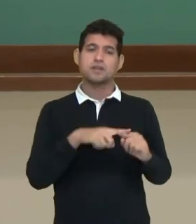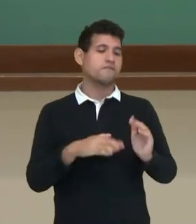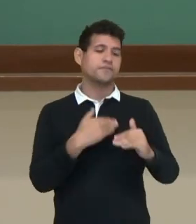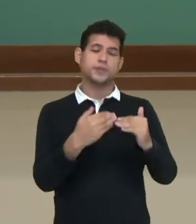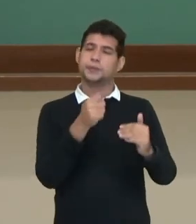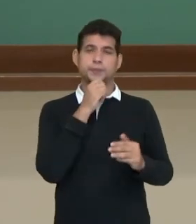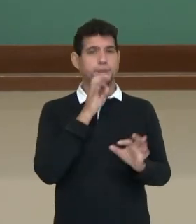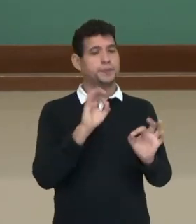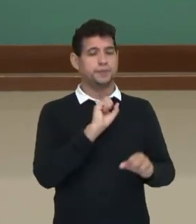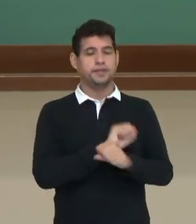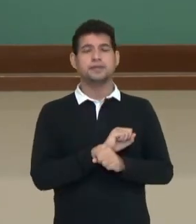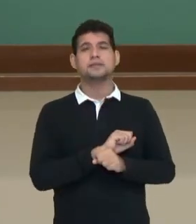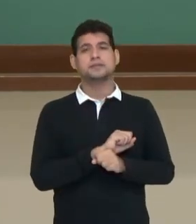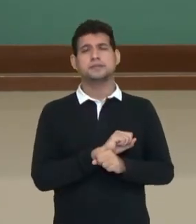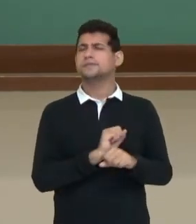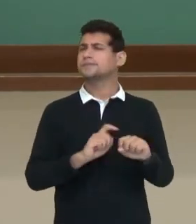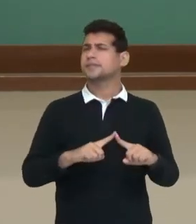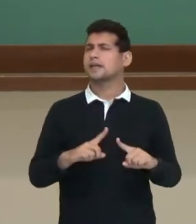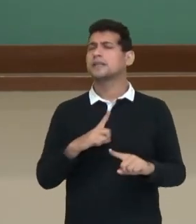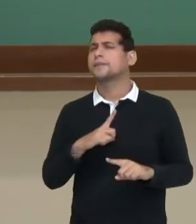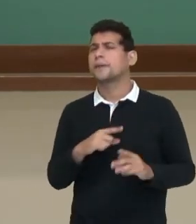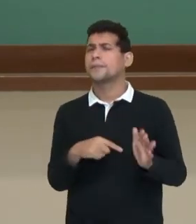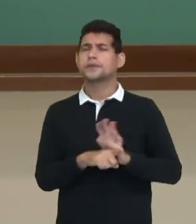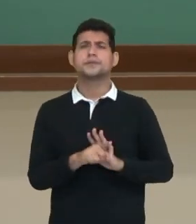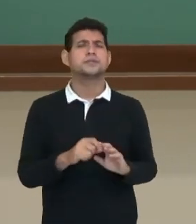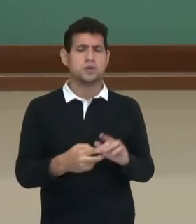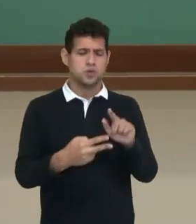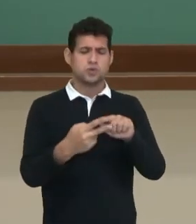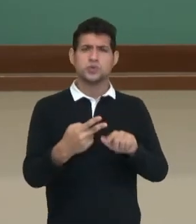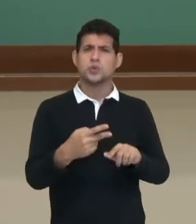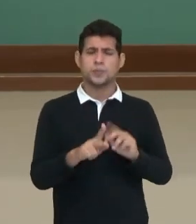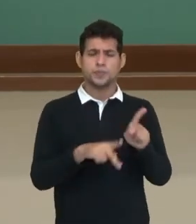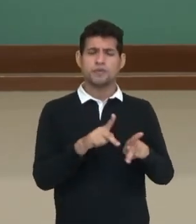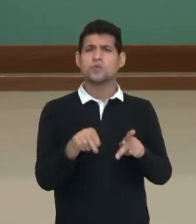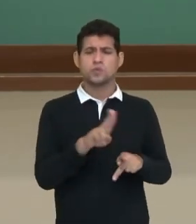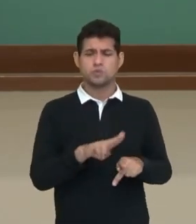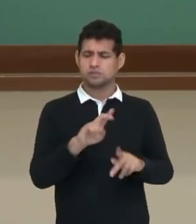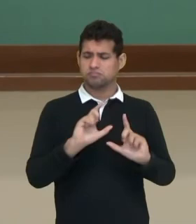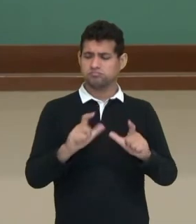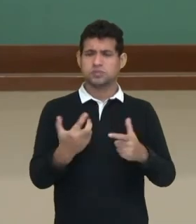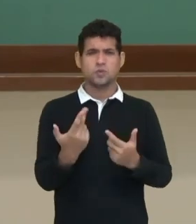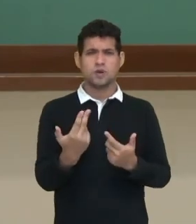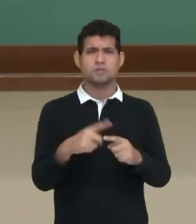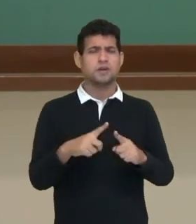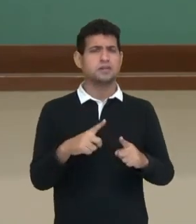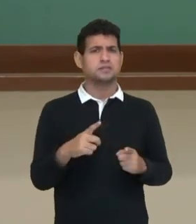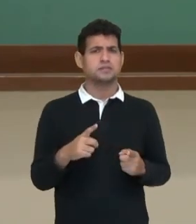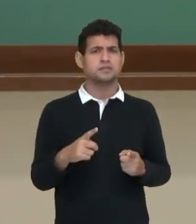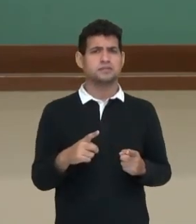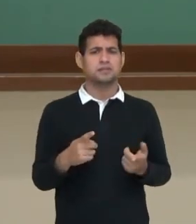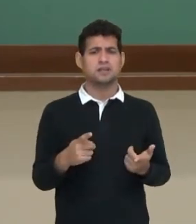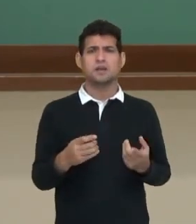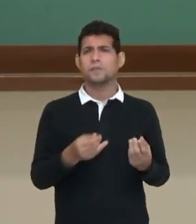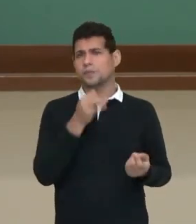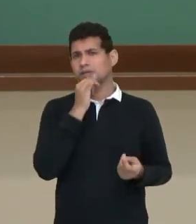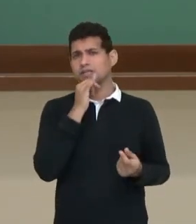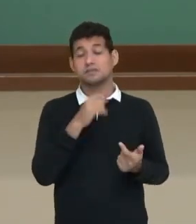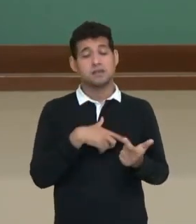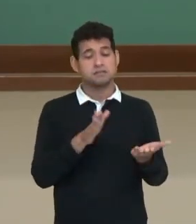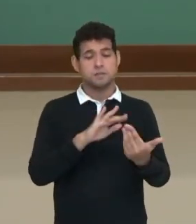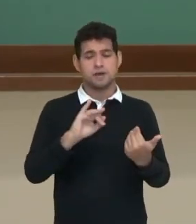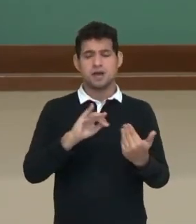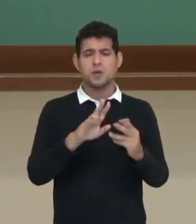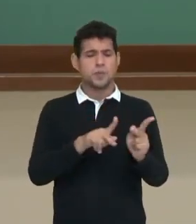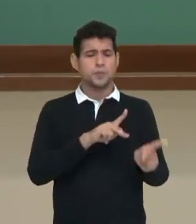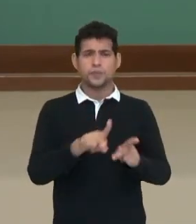esse acordo. Mas aí vem a questão, os dois povos ocupam o mesmo território. Então, eles não separar os